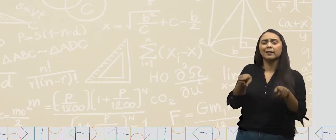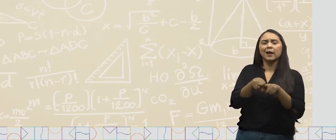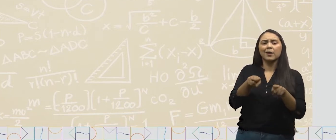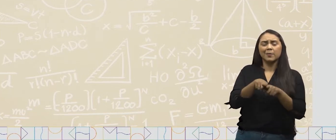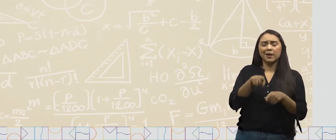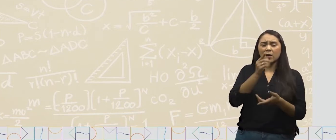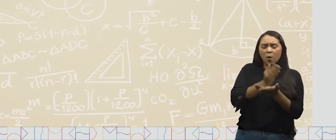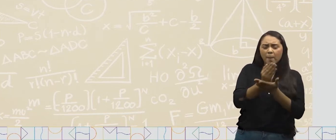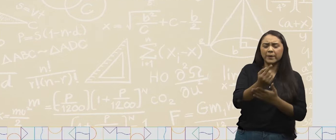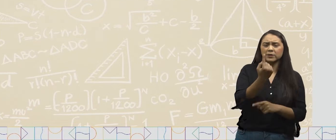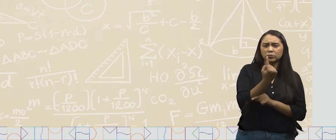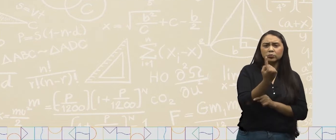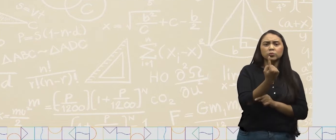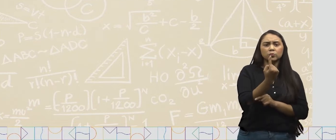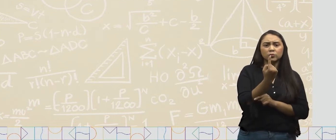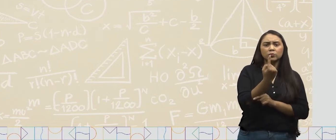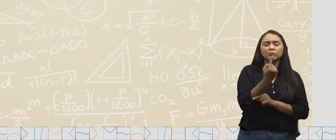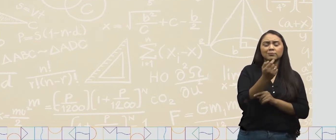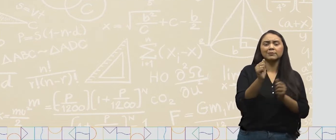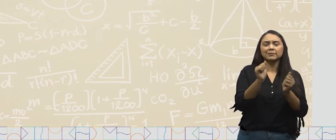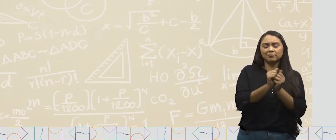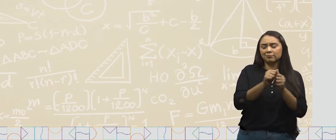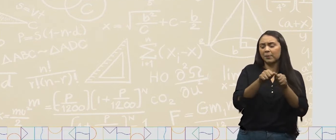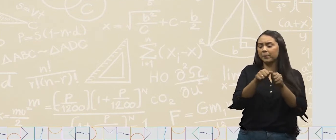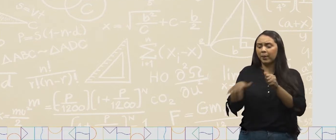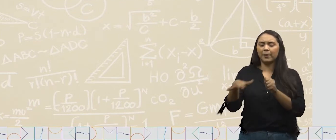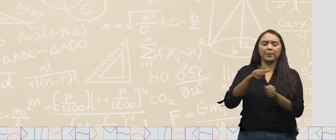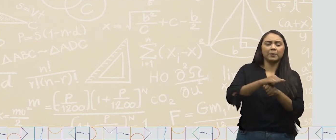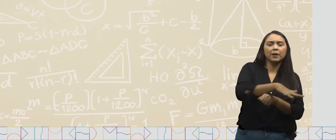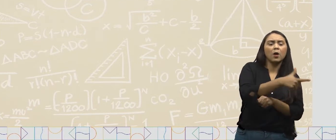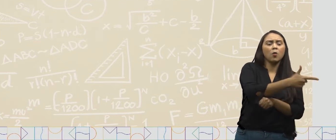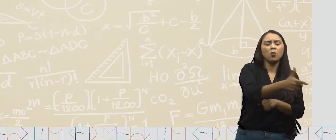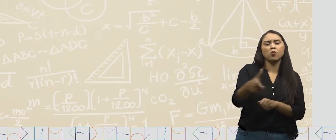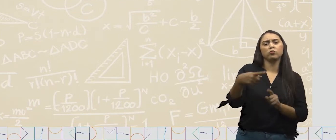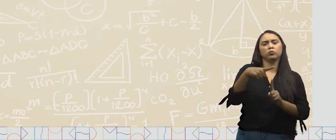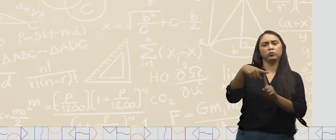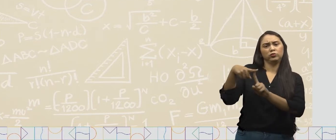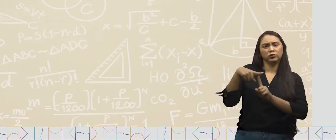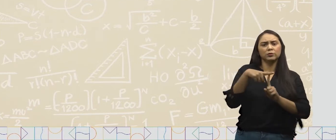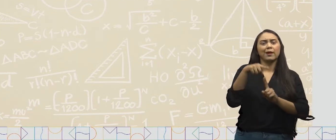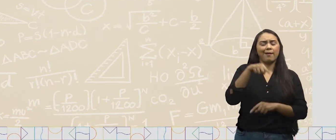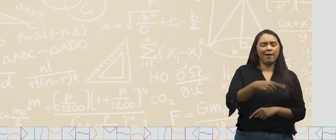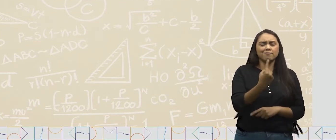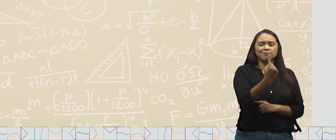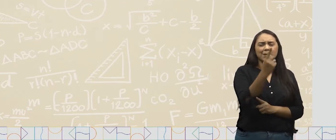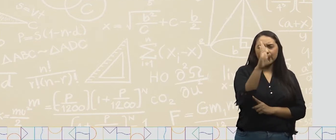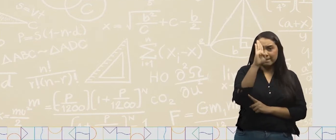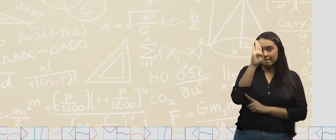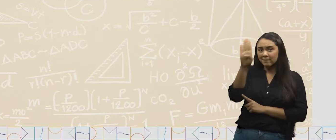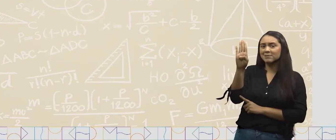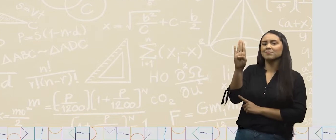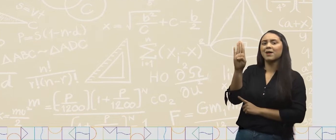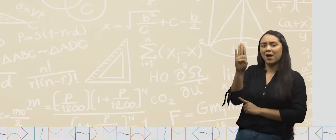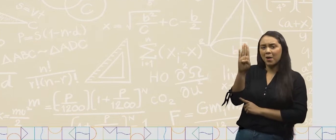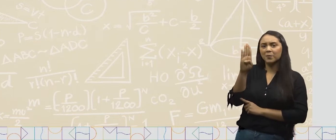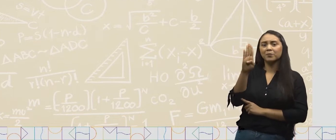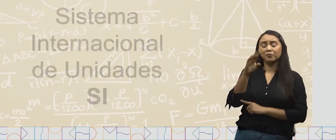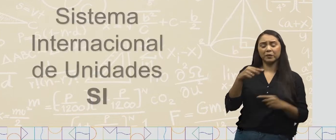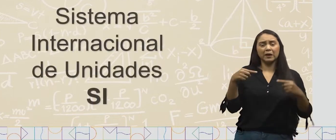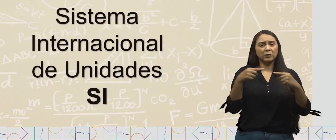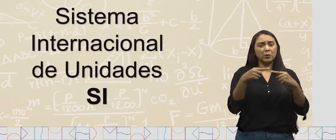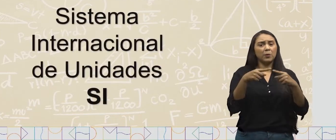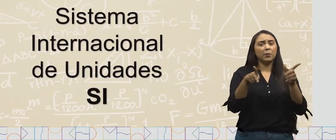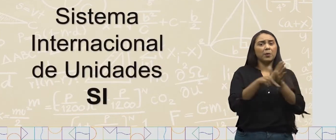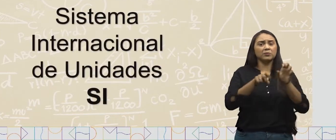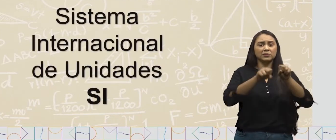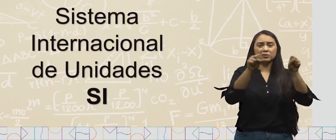outras unidades de medida de capacidade. Ela é a nossa unidade principal de acordo